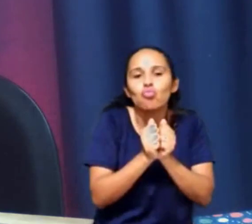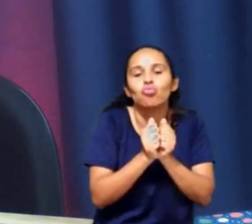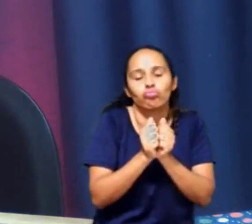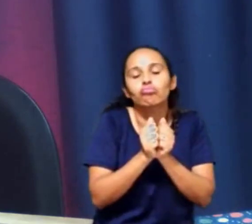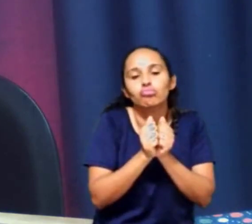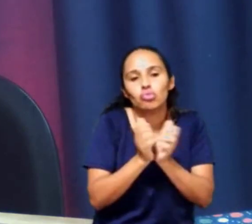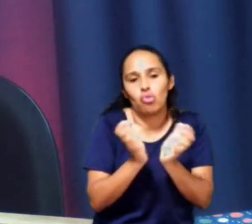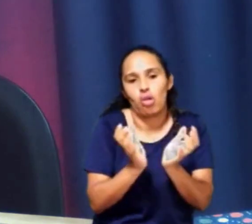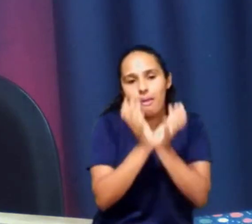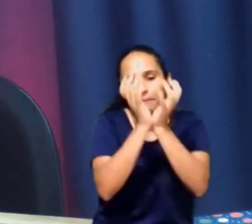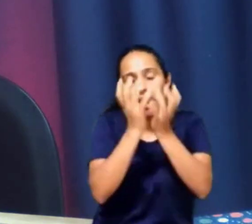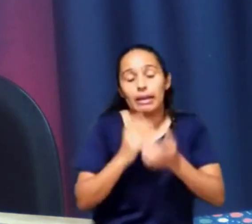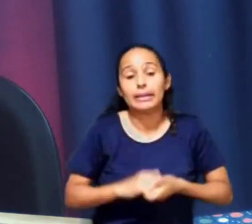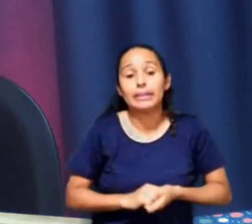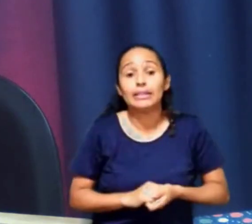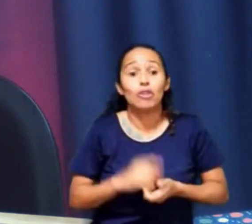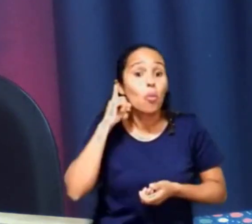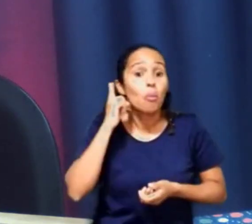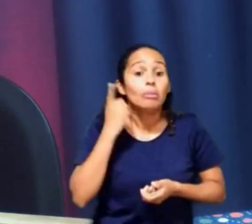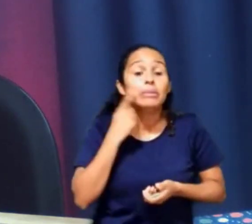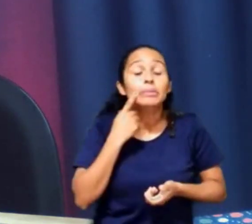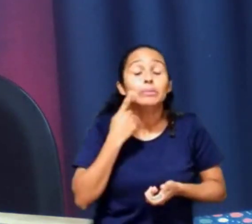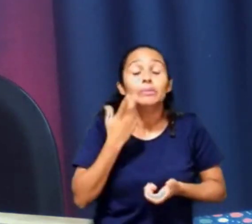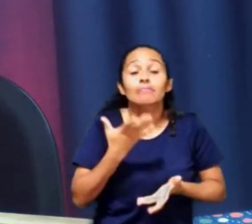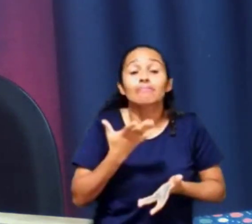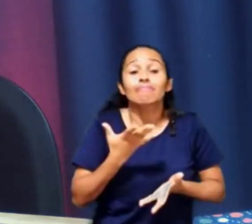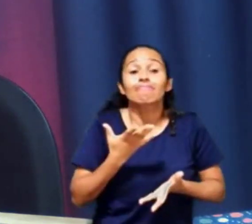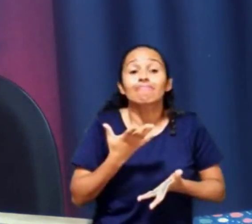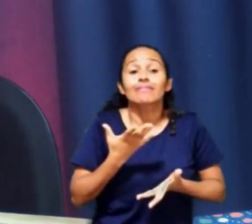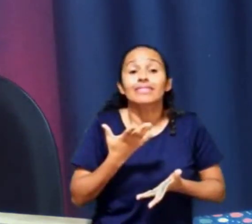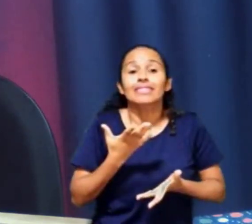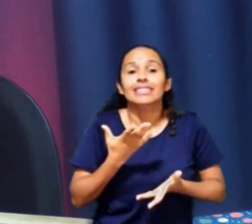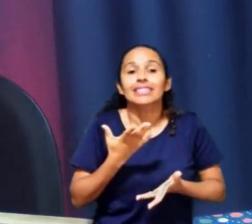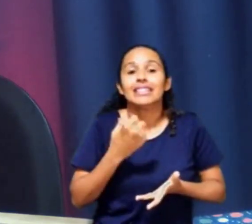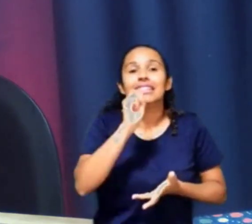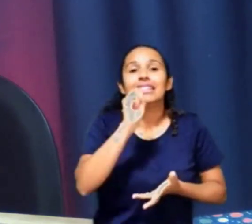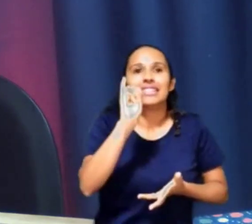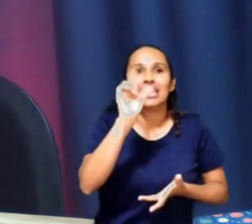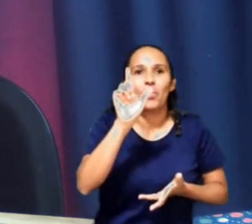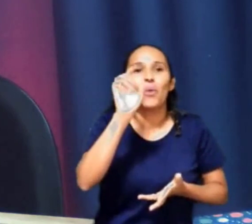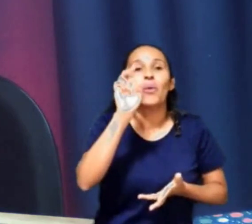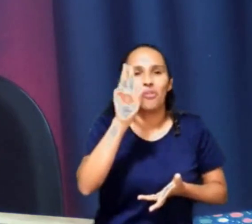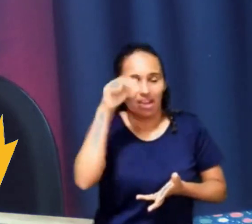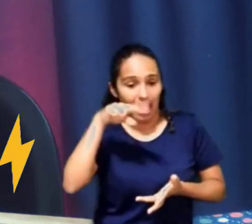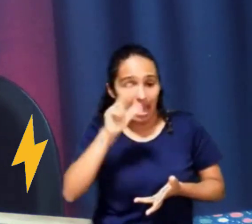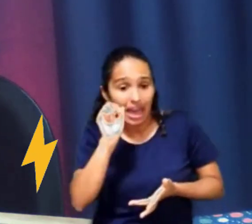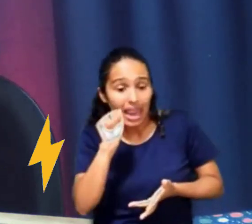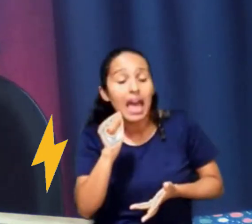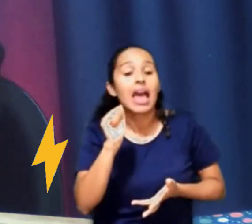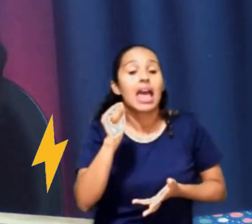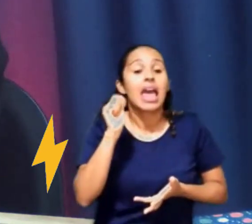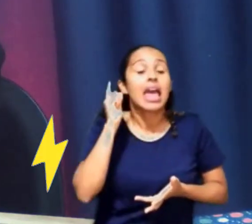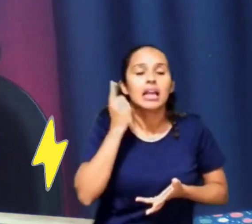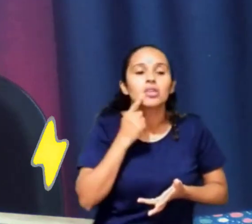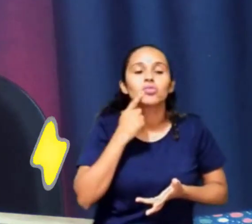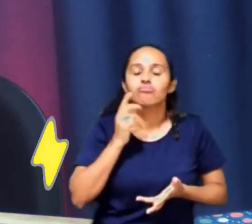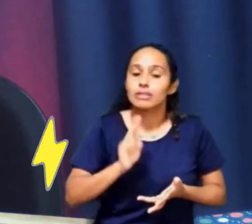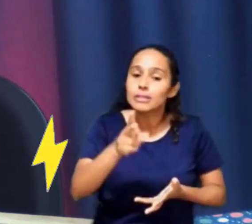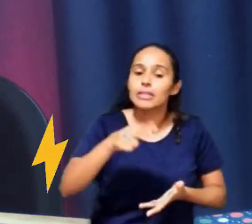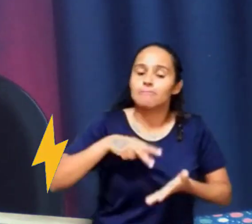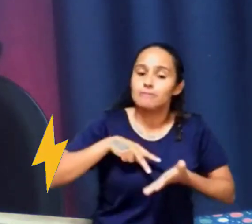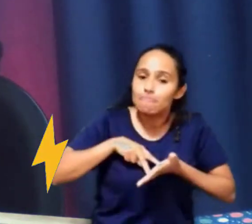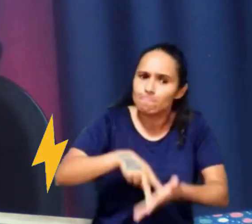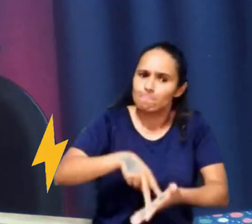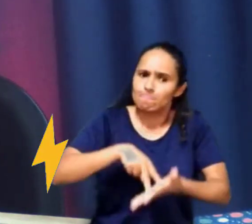que depois, né, na nossa história aí, ela é a surda que faz com que eu não desista. E me corrija os sinais